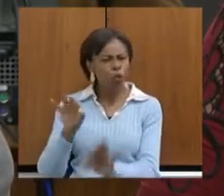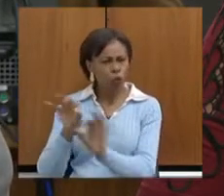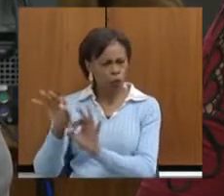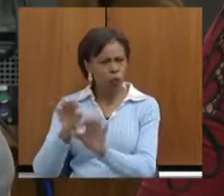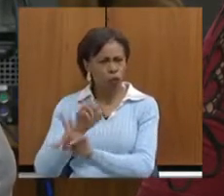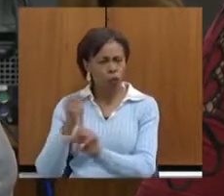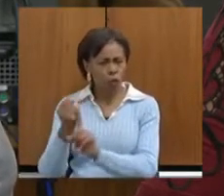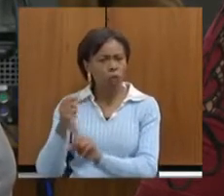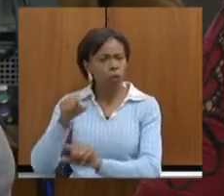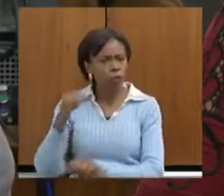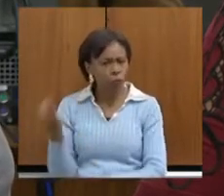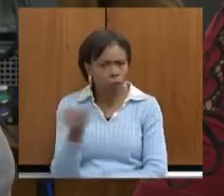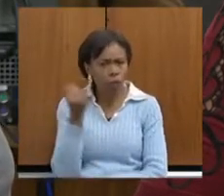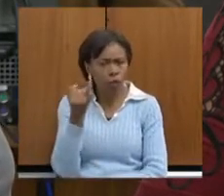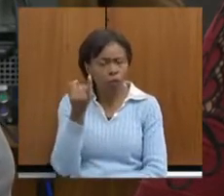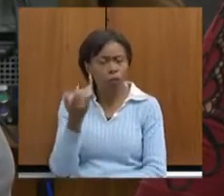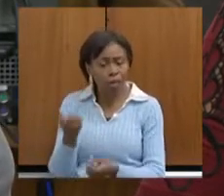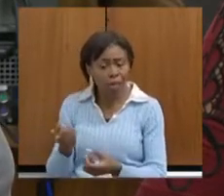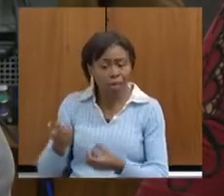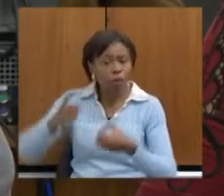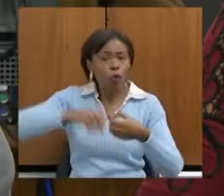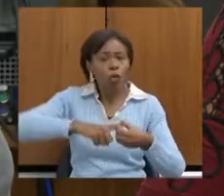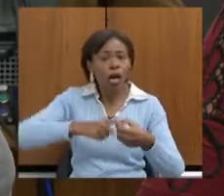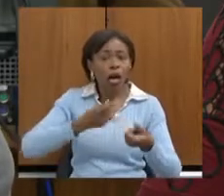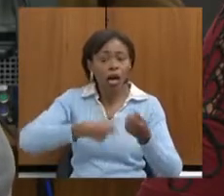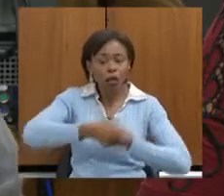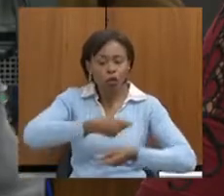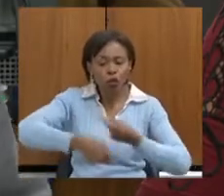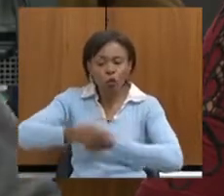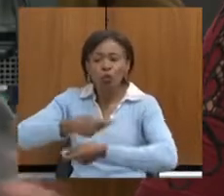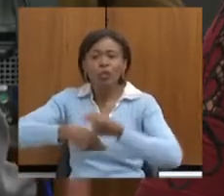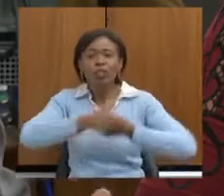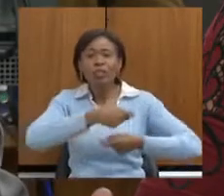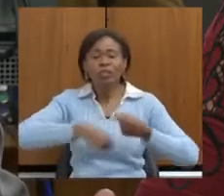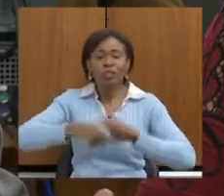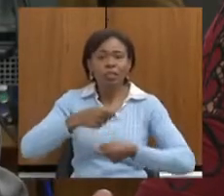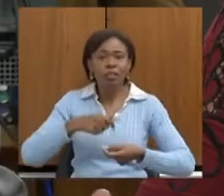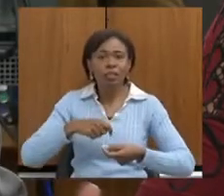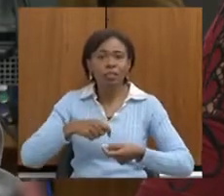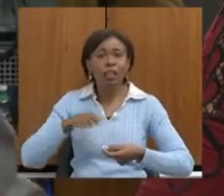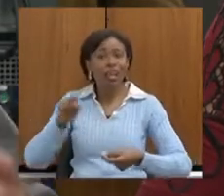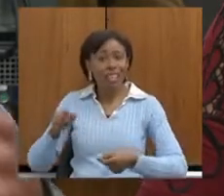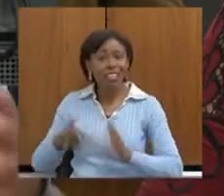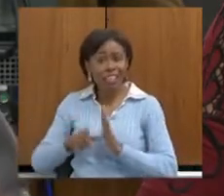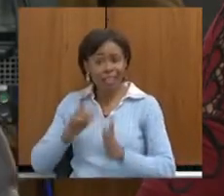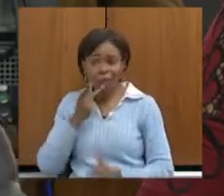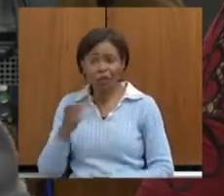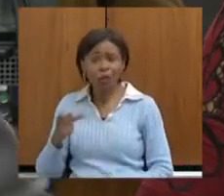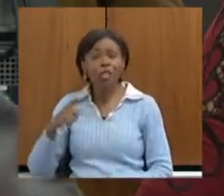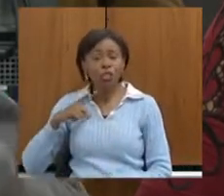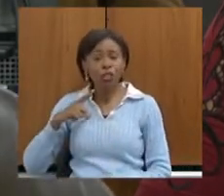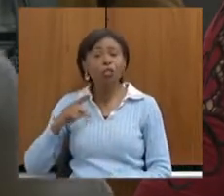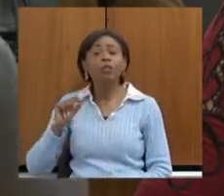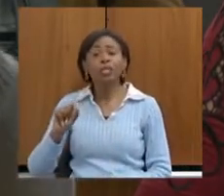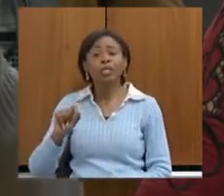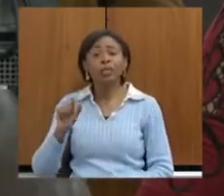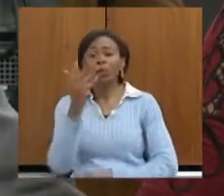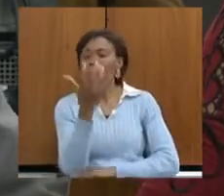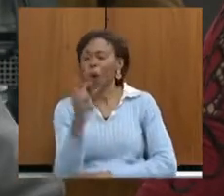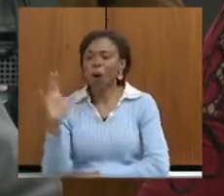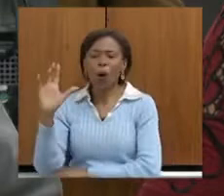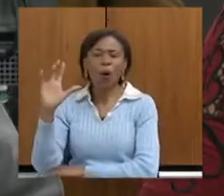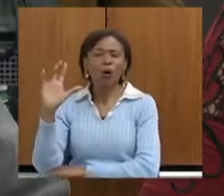1. 1 que é para apoio a projetos sociais é muito importante para restabelecer